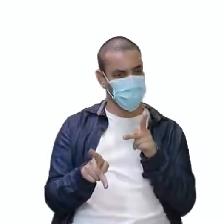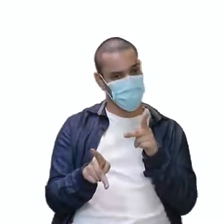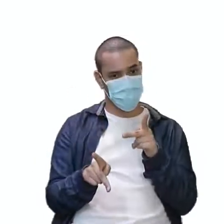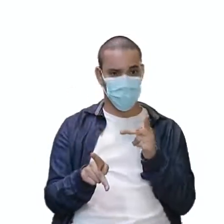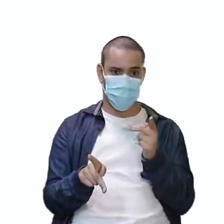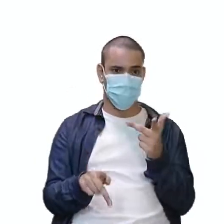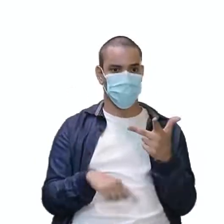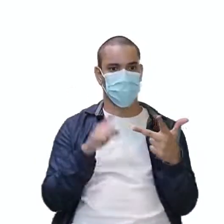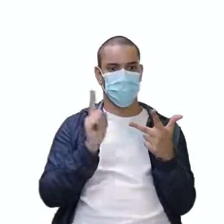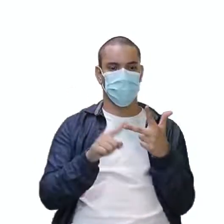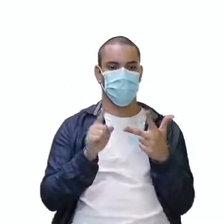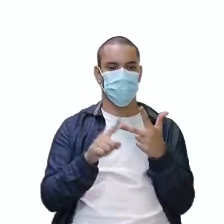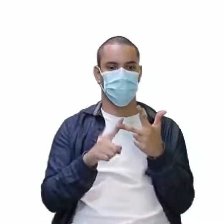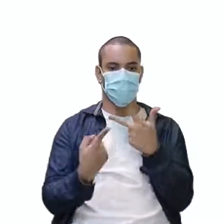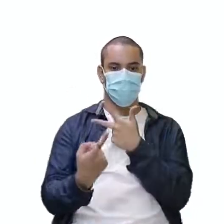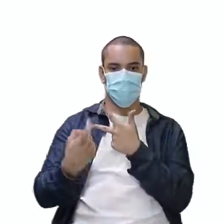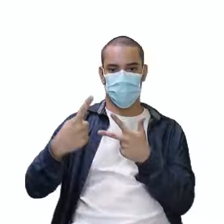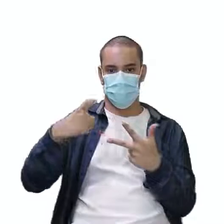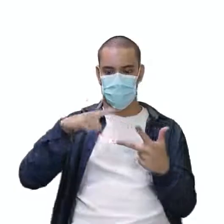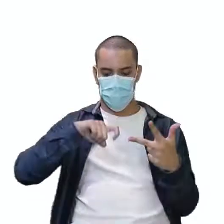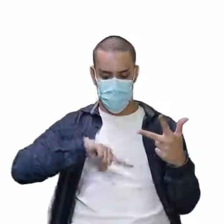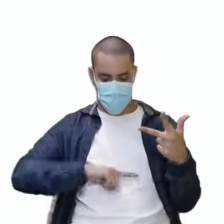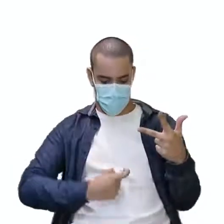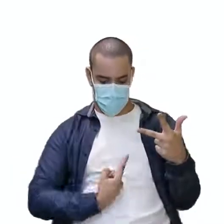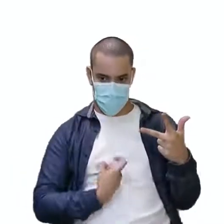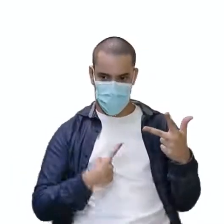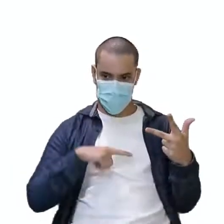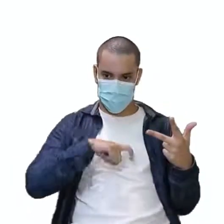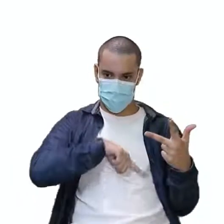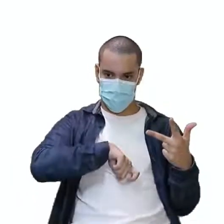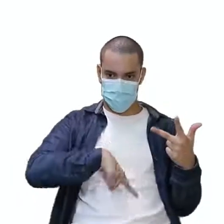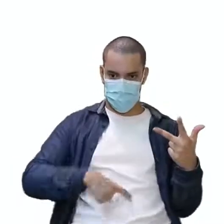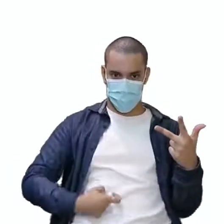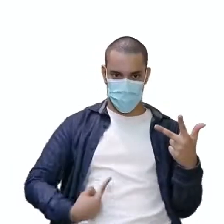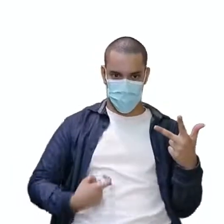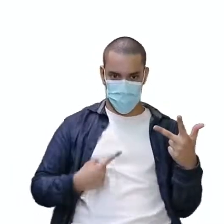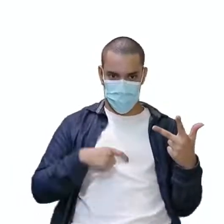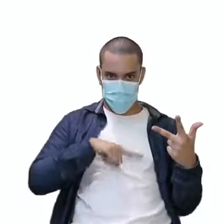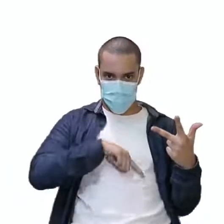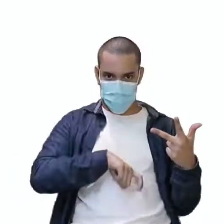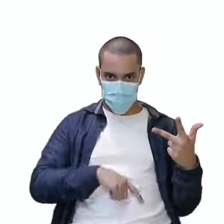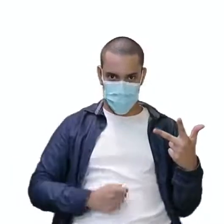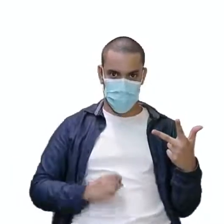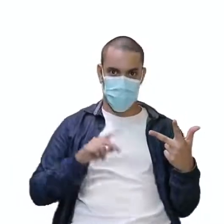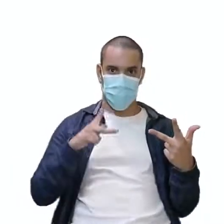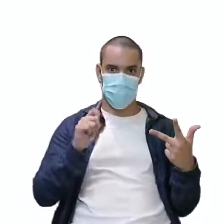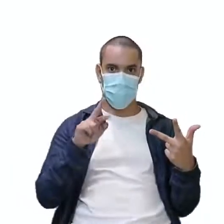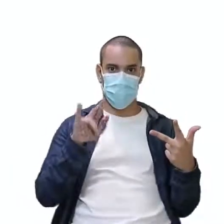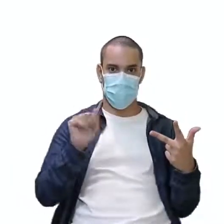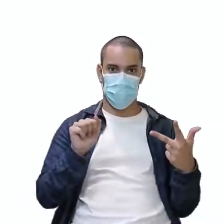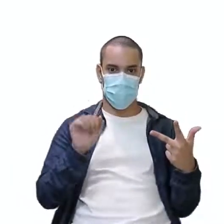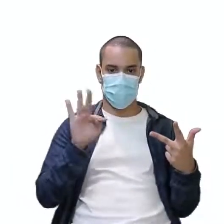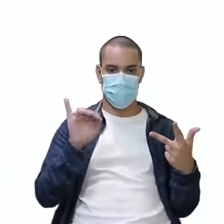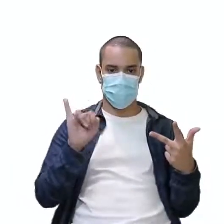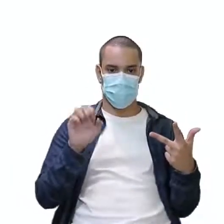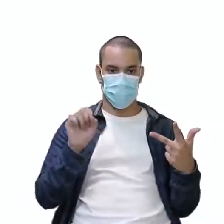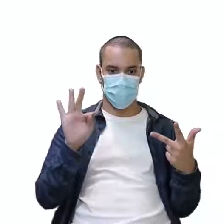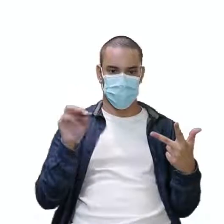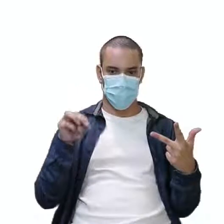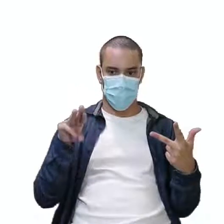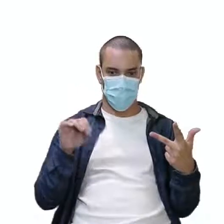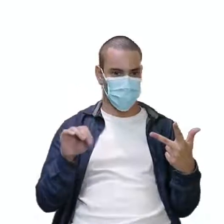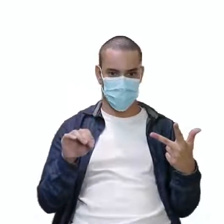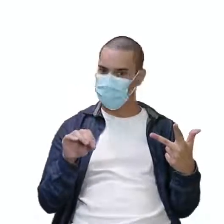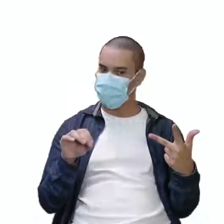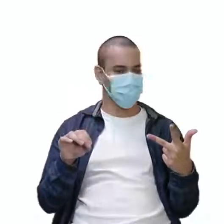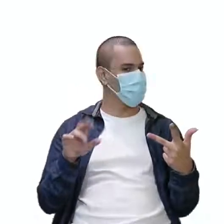né? C, vermes do intestino humano. Parasitismo. Tá? Então, tá longe